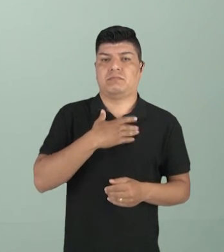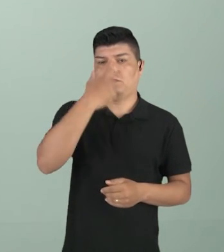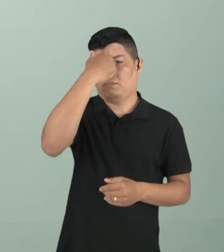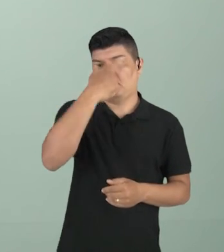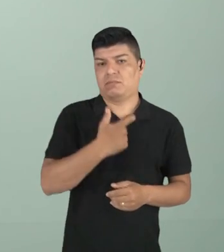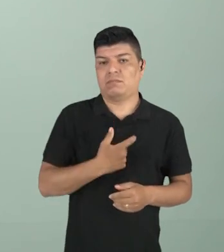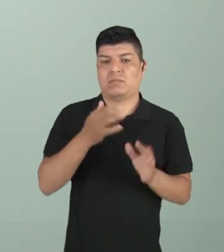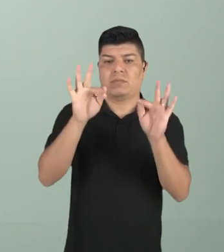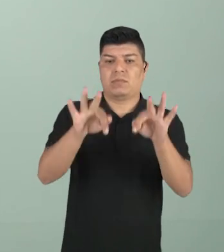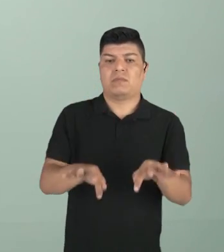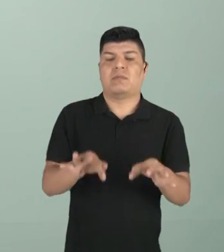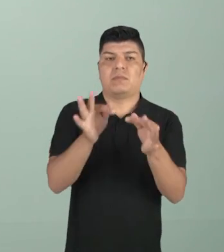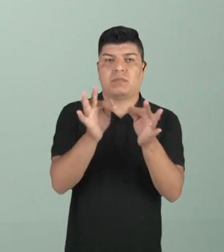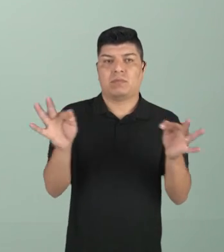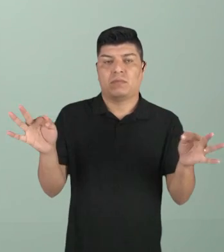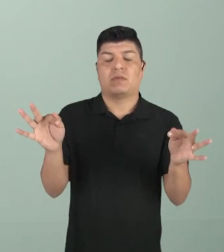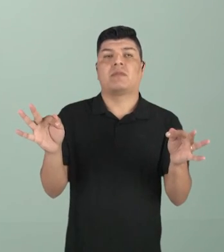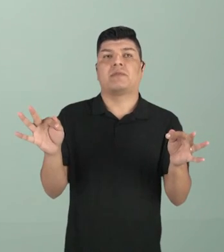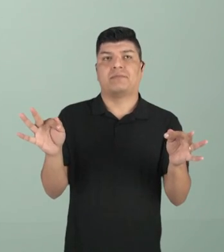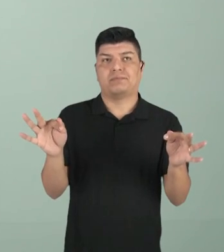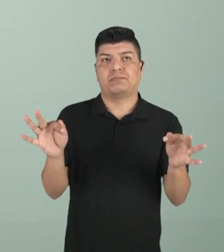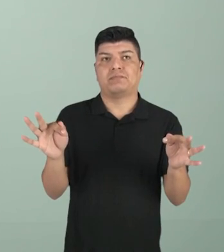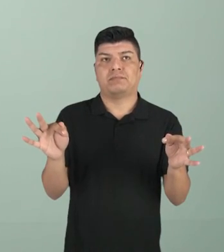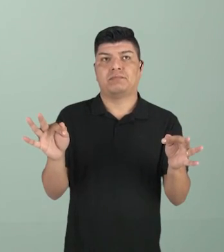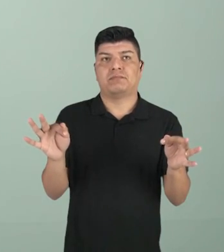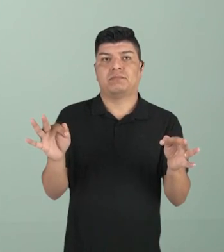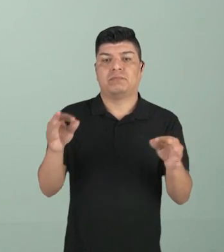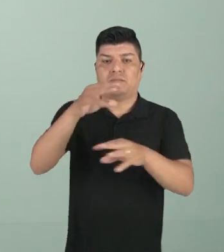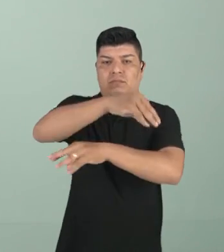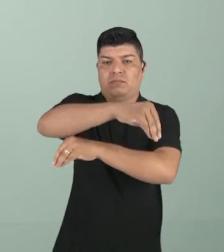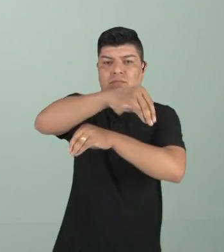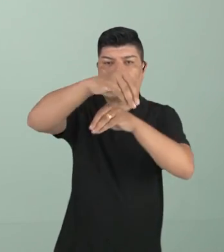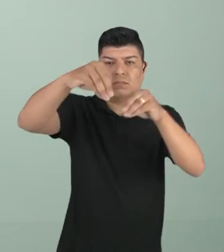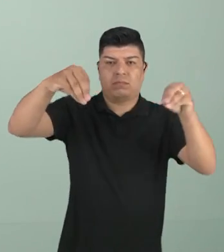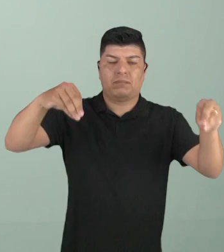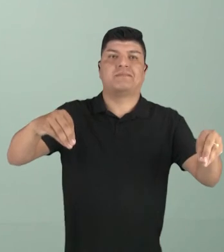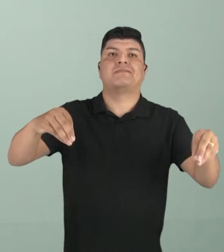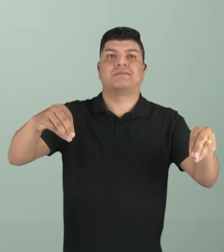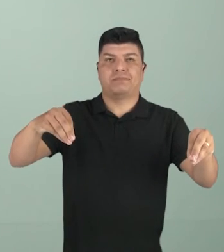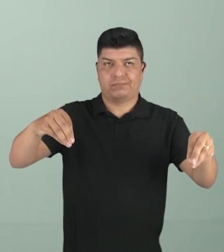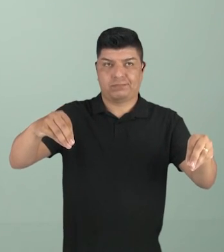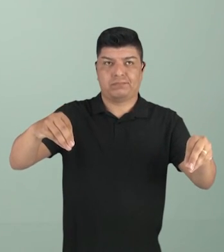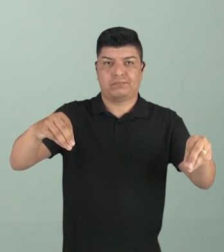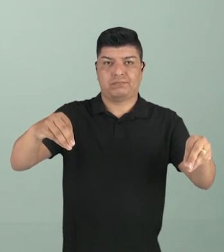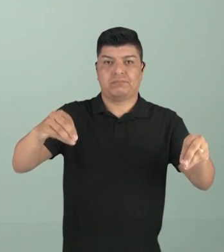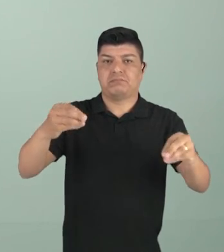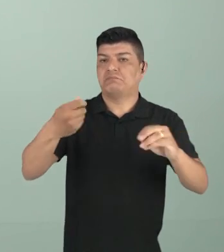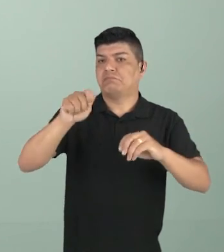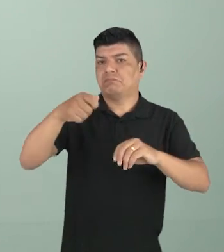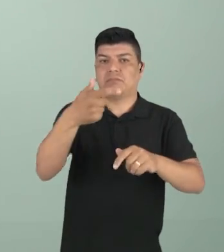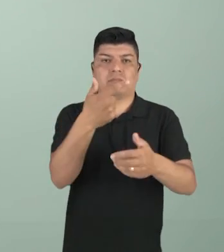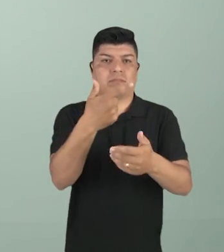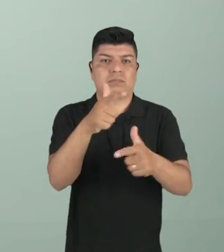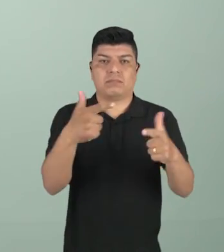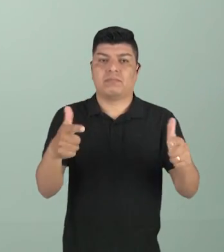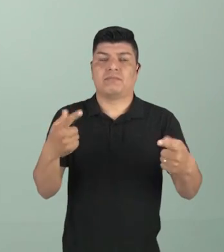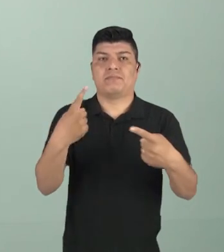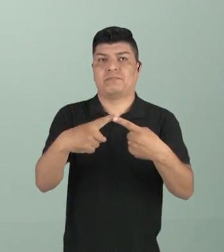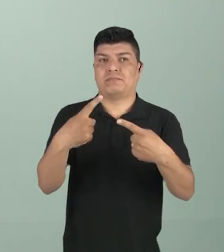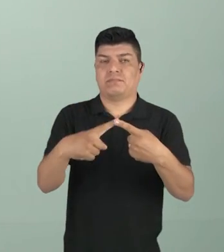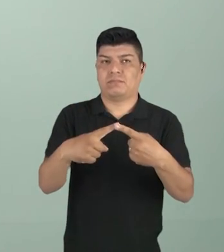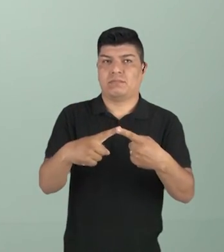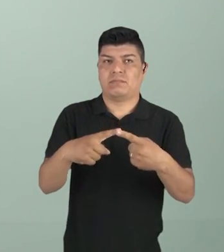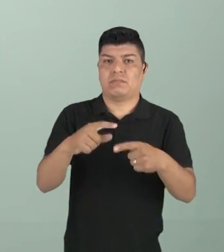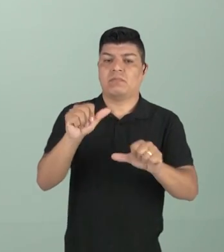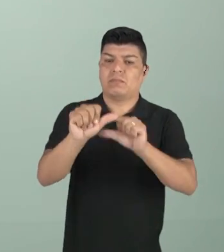para o final da frase, invertendo essa ordem e sem dar nenhum sinal. Porque, claro, nós